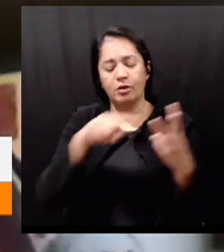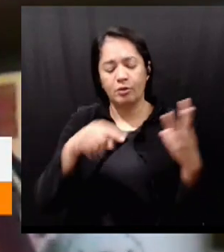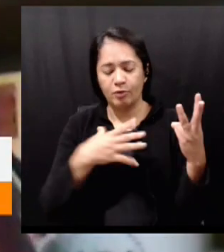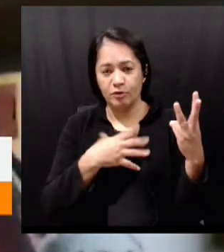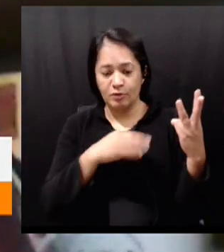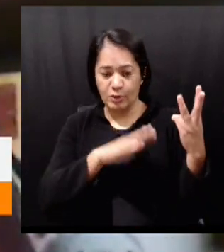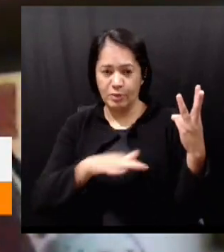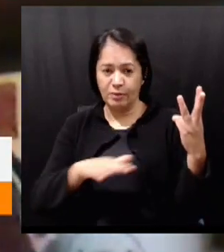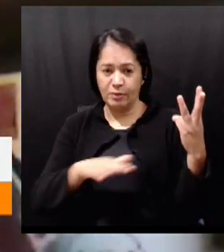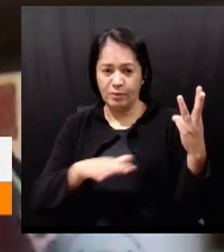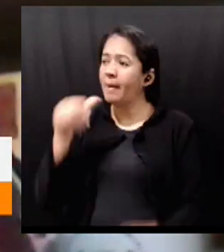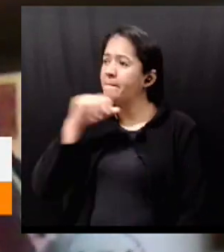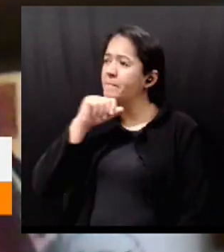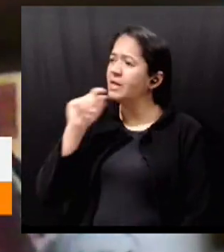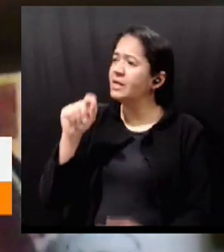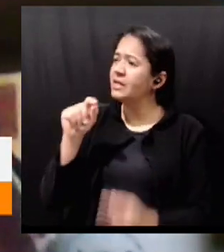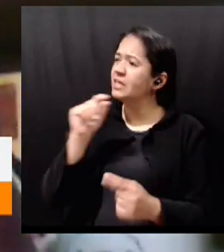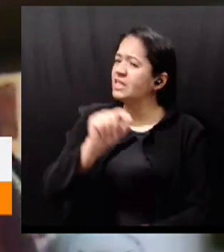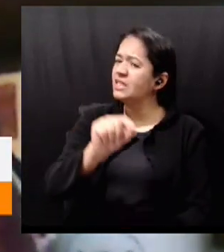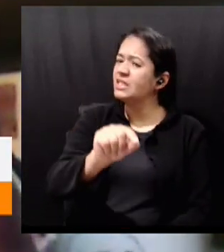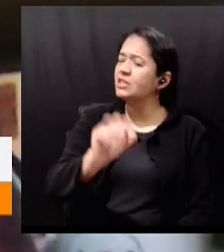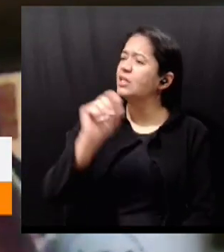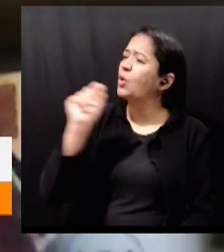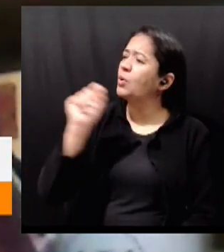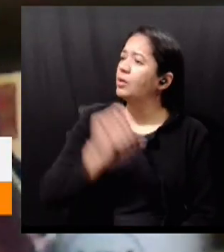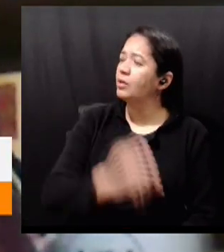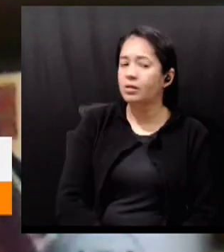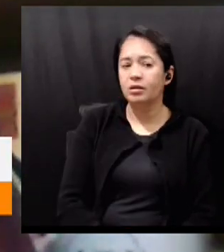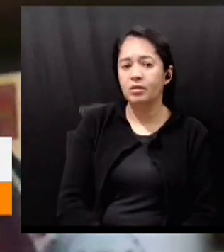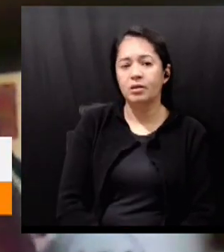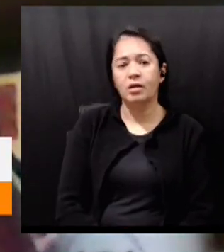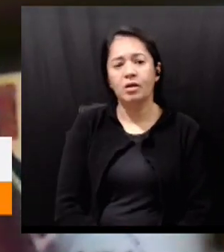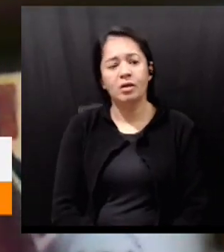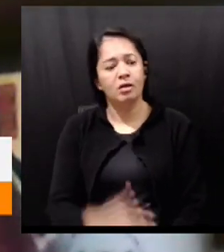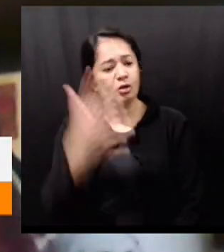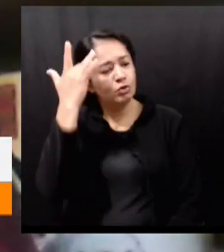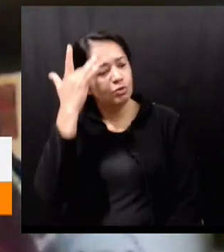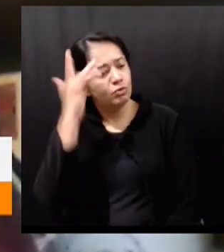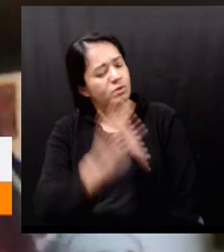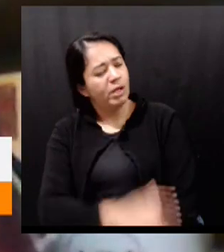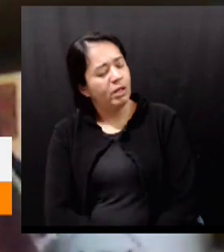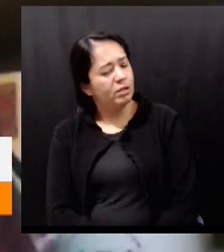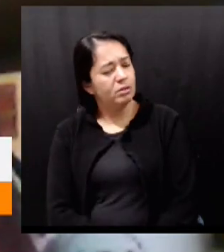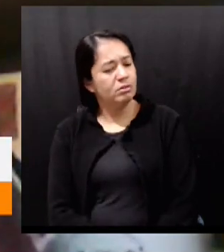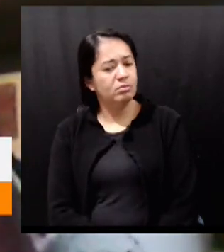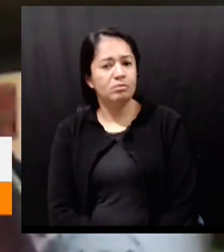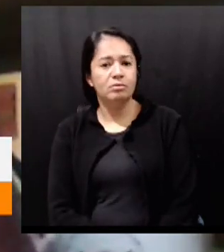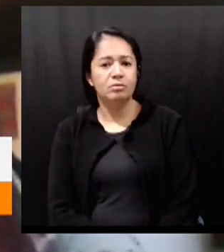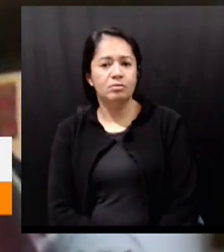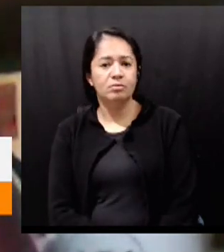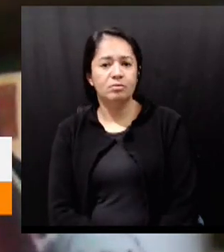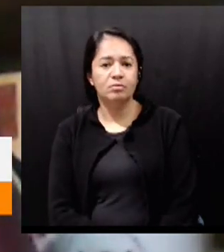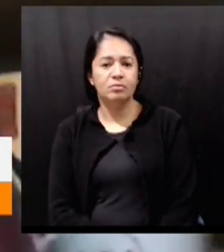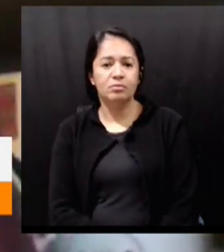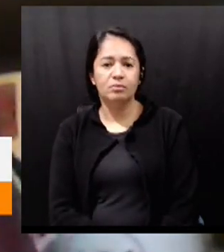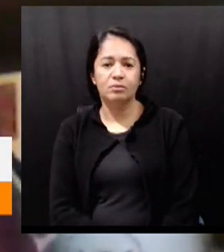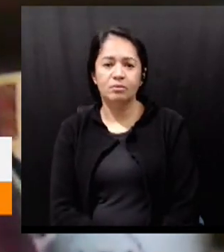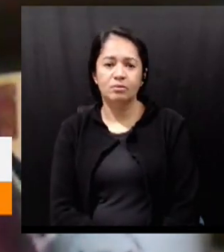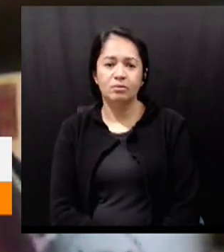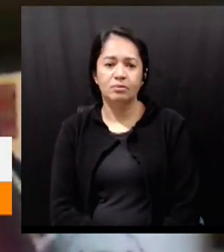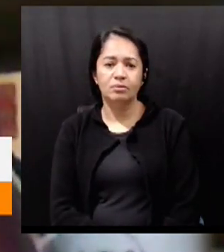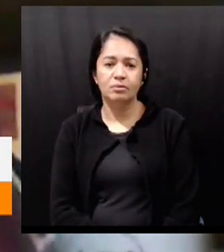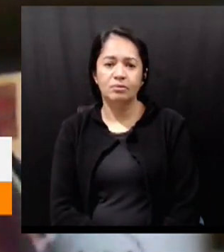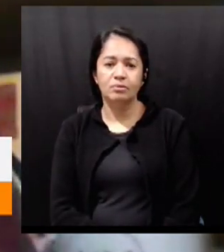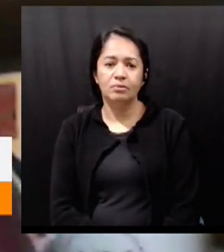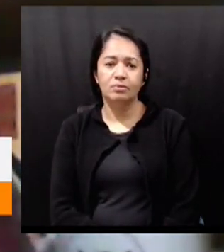que é isso? Aí eu dizia: não sei. Aí ela falava assim: você